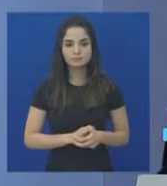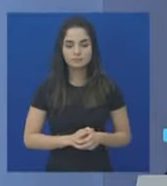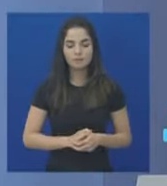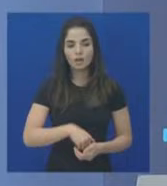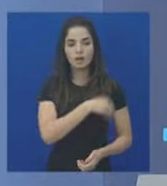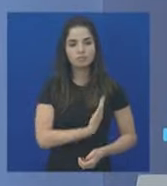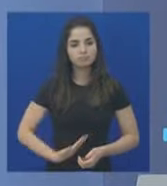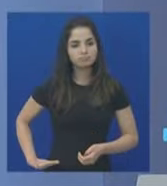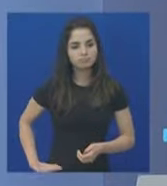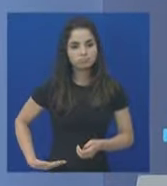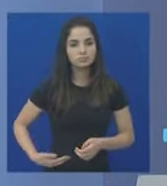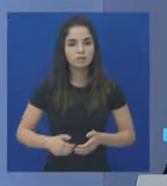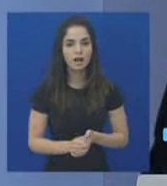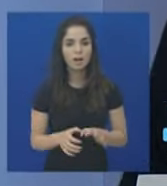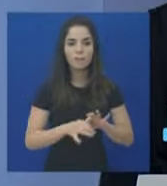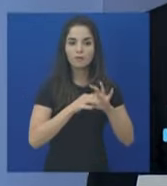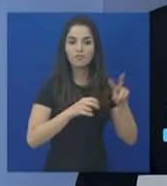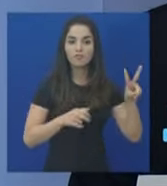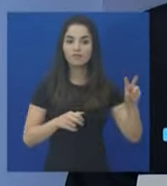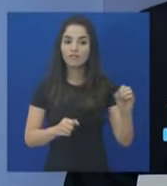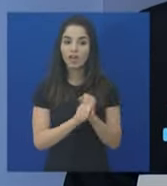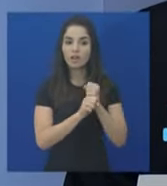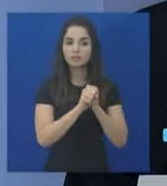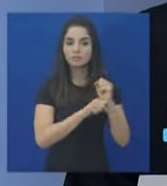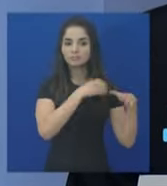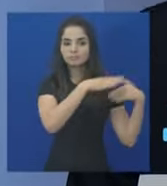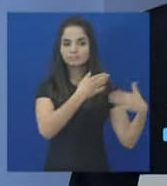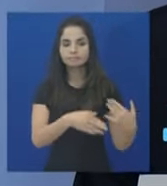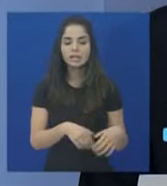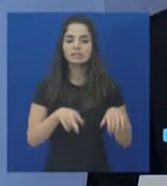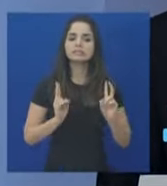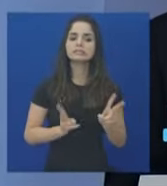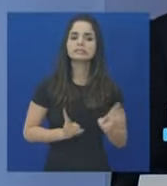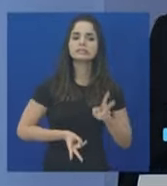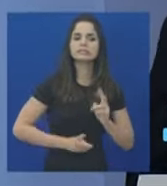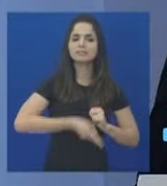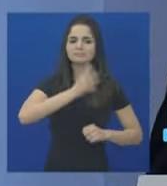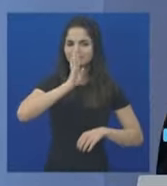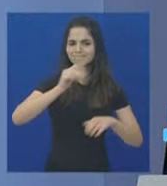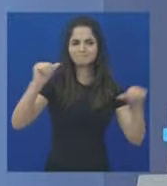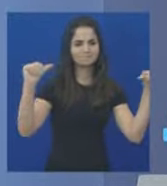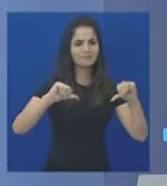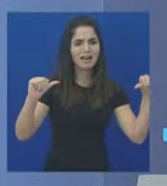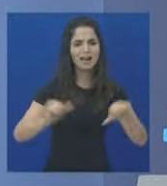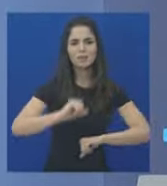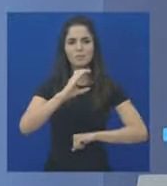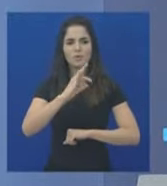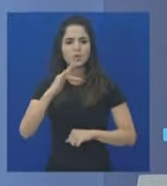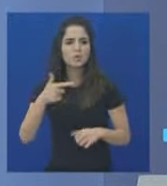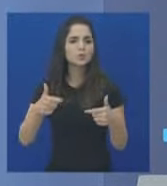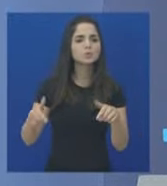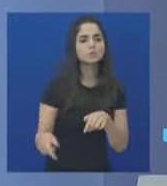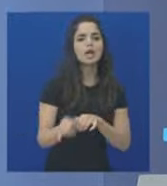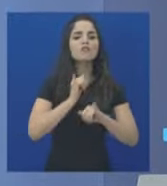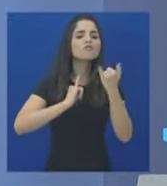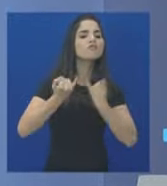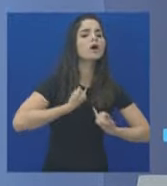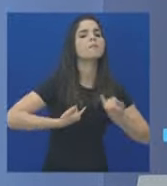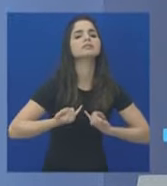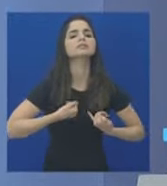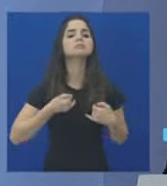governo deste pacto de 20 anos primou por negar à população de Cabo Frio acesso a dados e